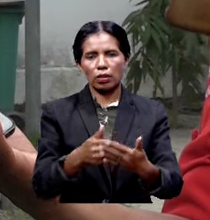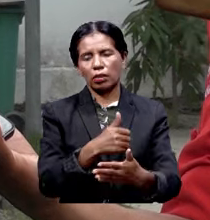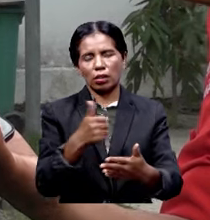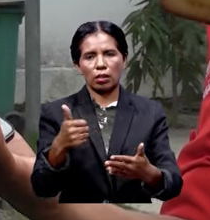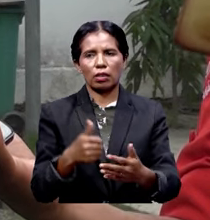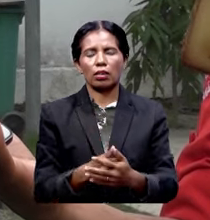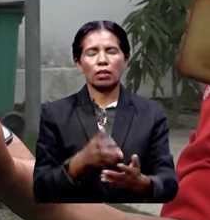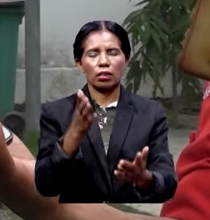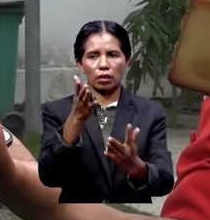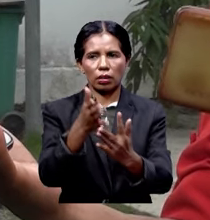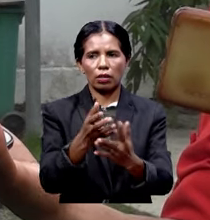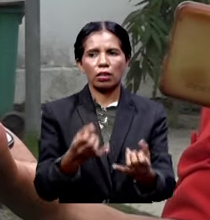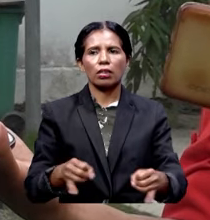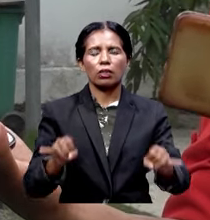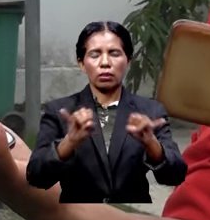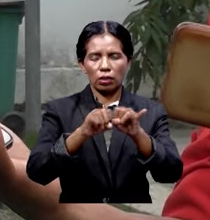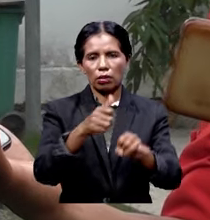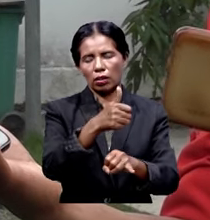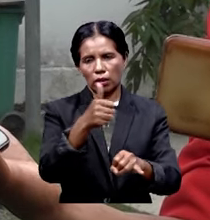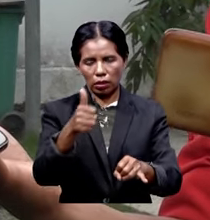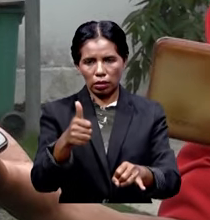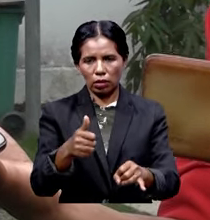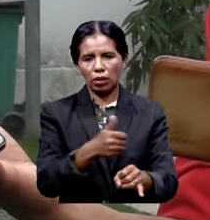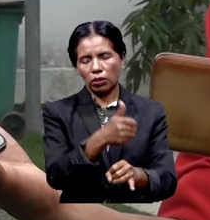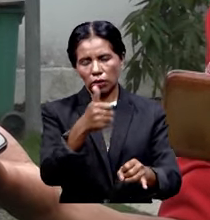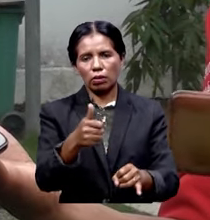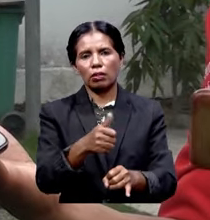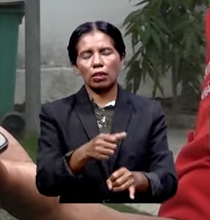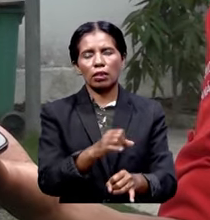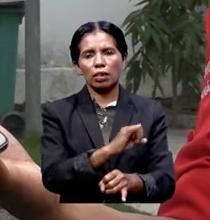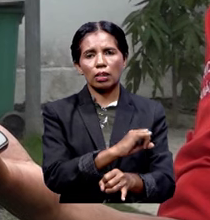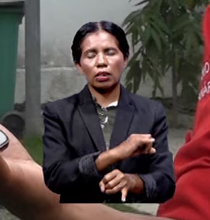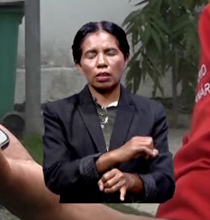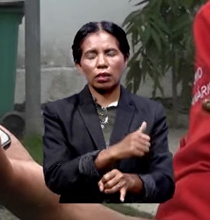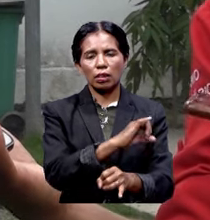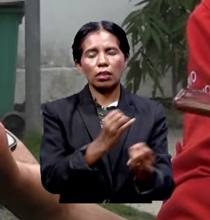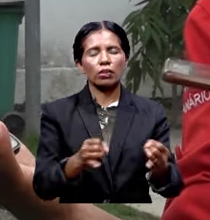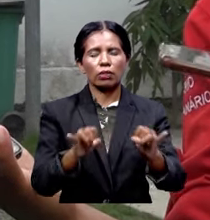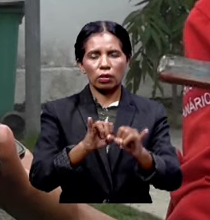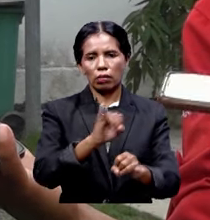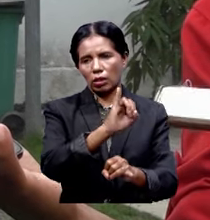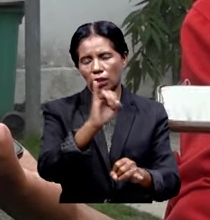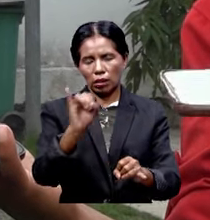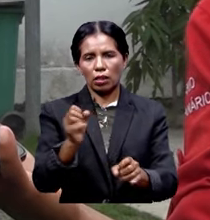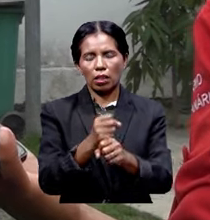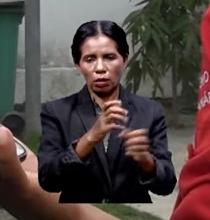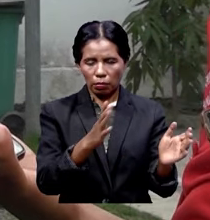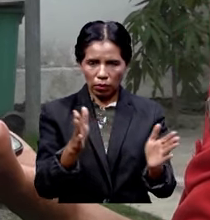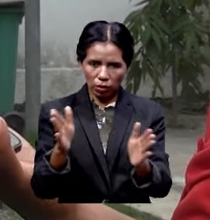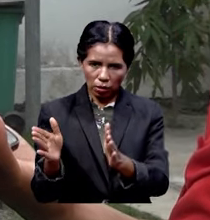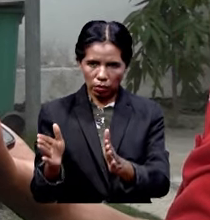Ne cabe ba instituição ni didek hanzo ma den instituição ni didek para tu bele halo sirane prosesu seleção